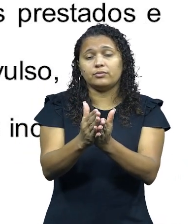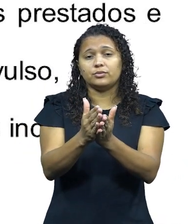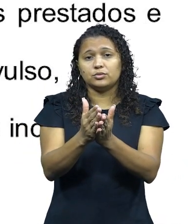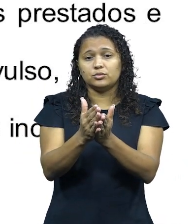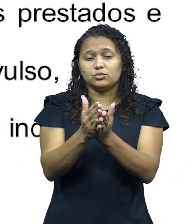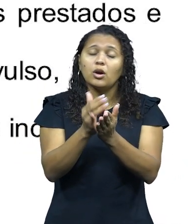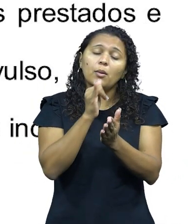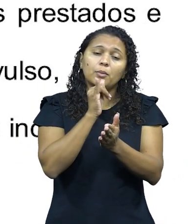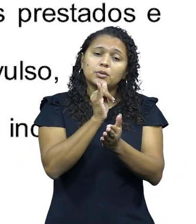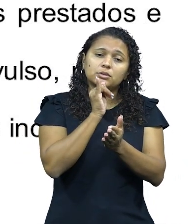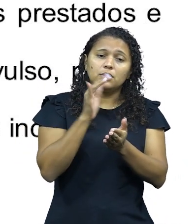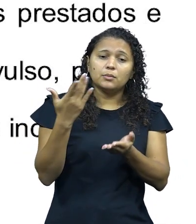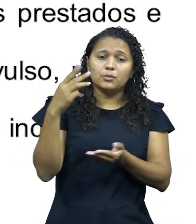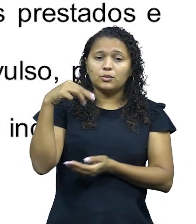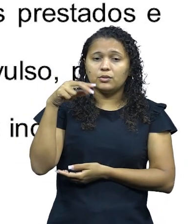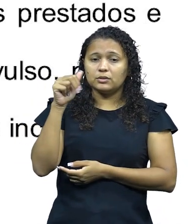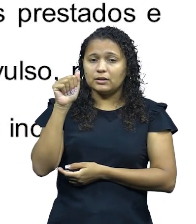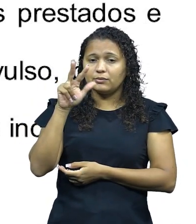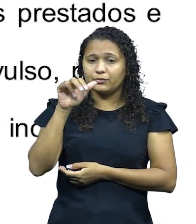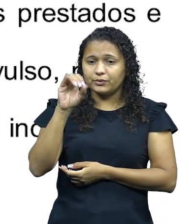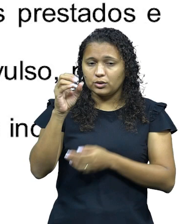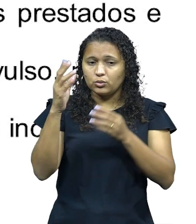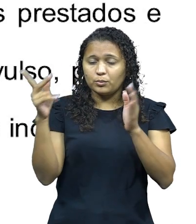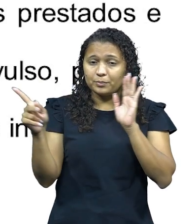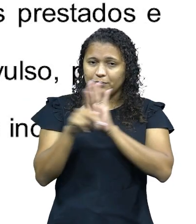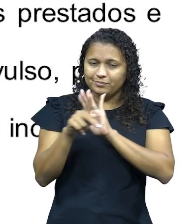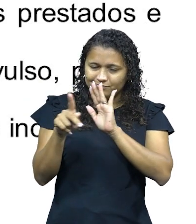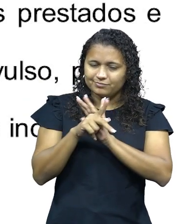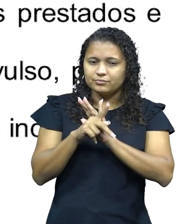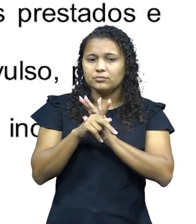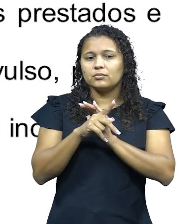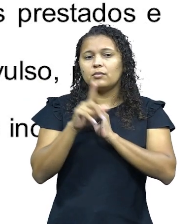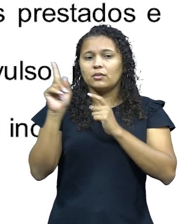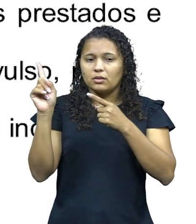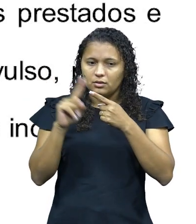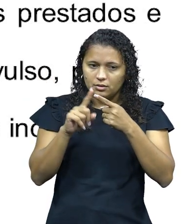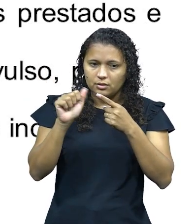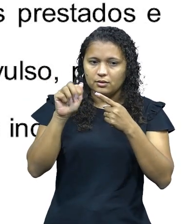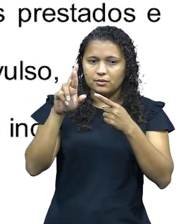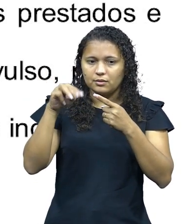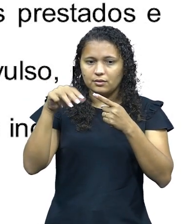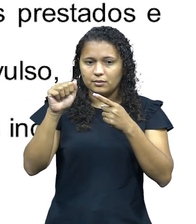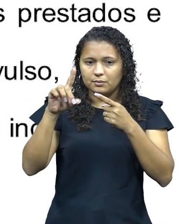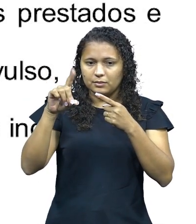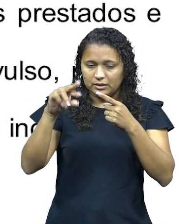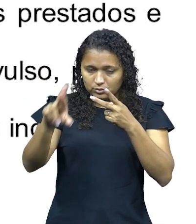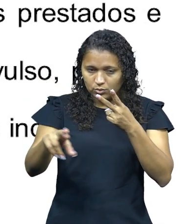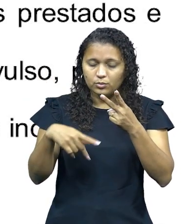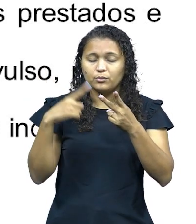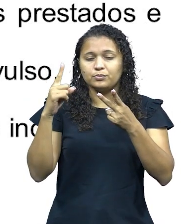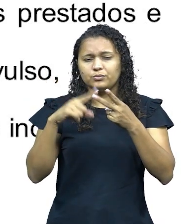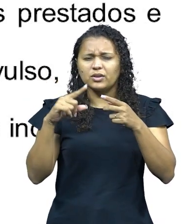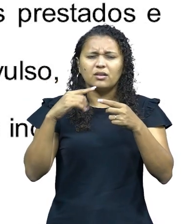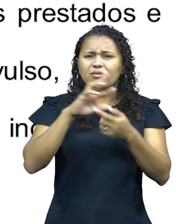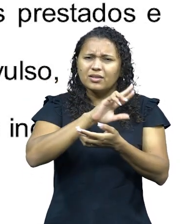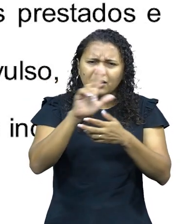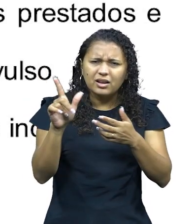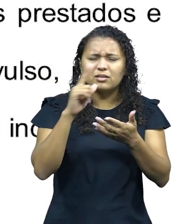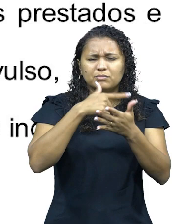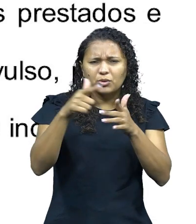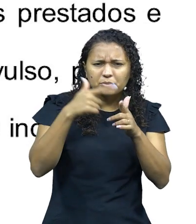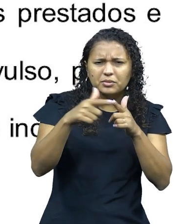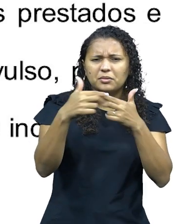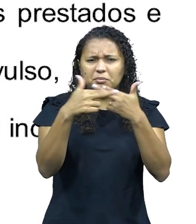quem disponibiliza a embarcação, tá? Então, ele responde ao armador pelas avarias provocadas